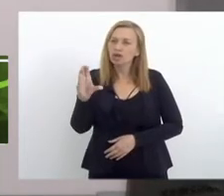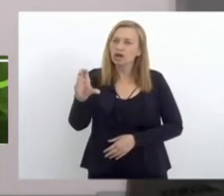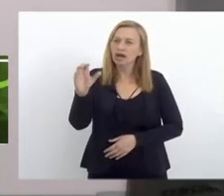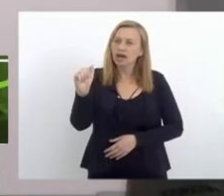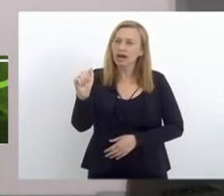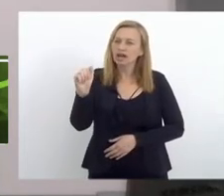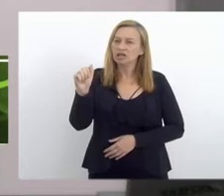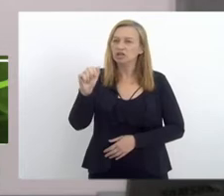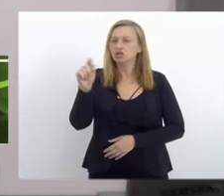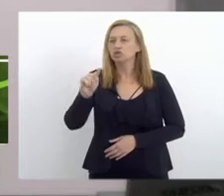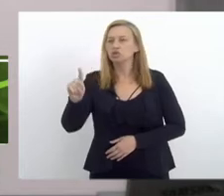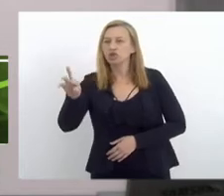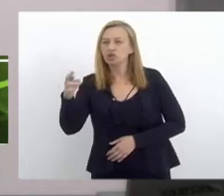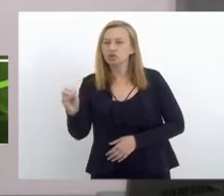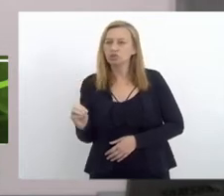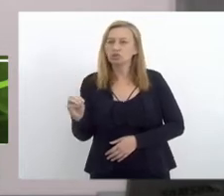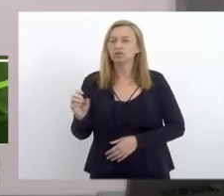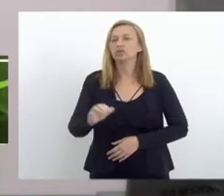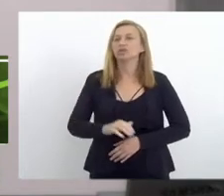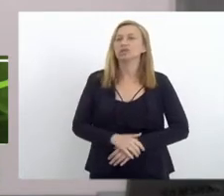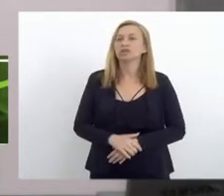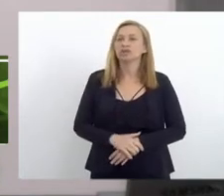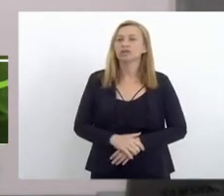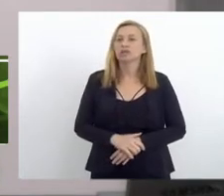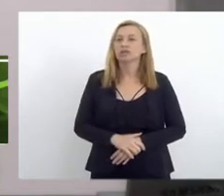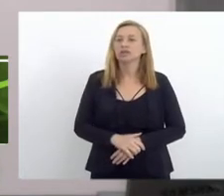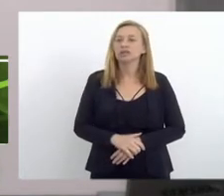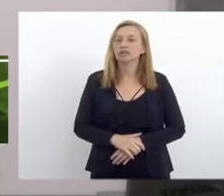Cazuíro, Antônio Mariano.